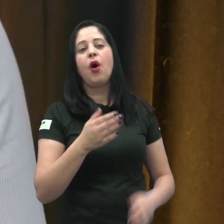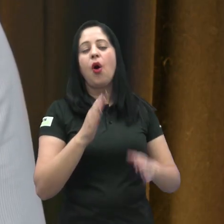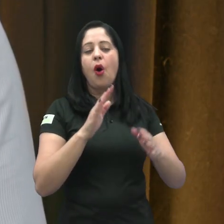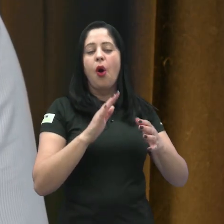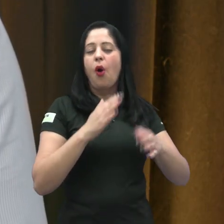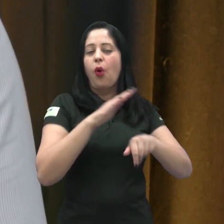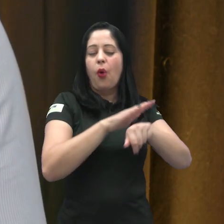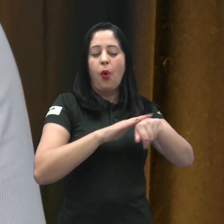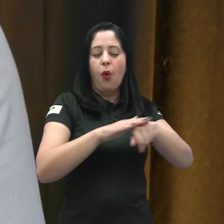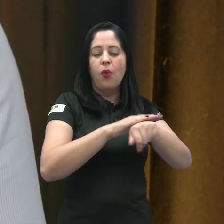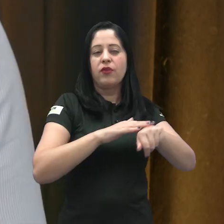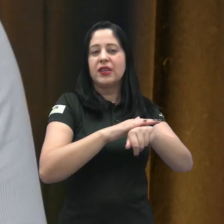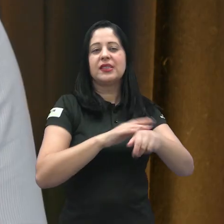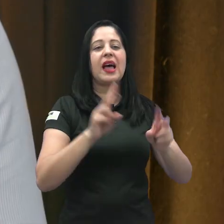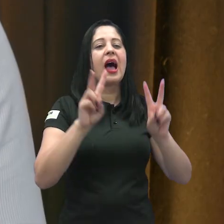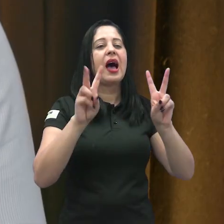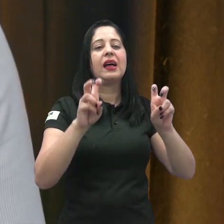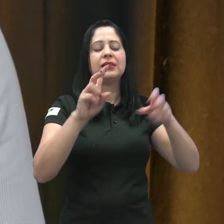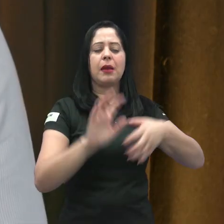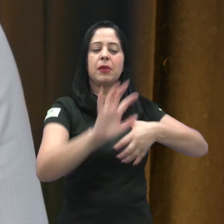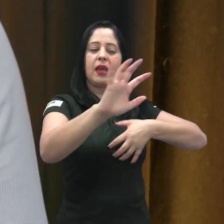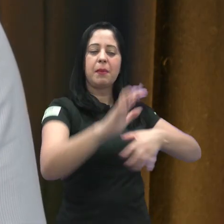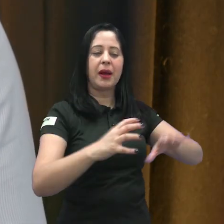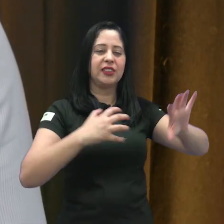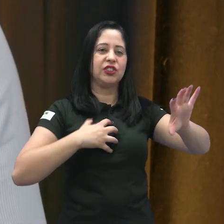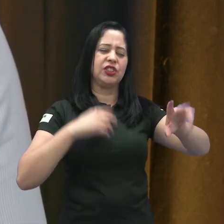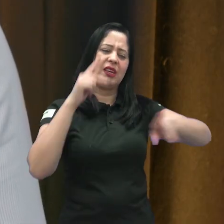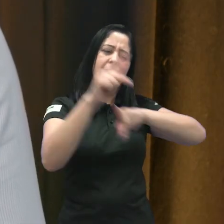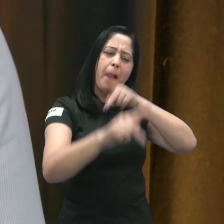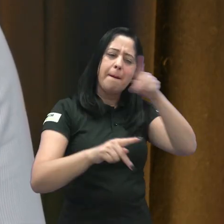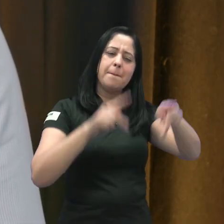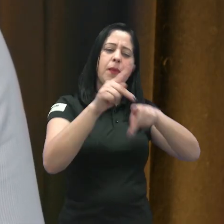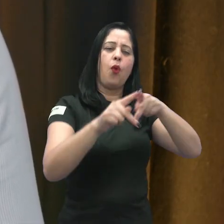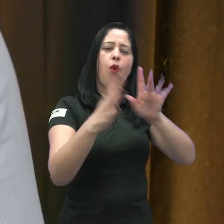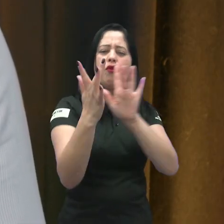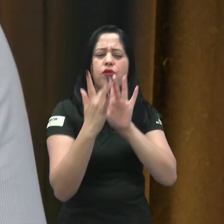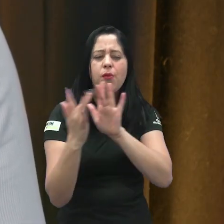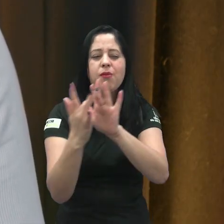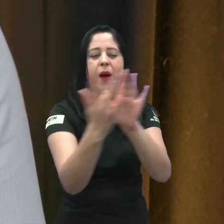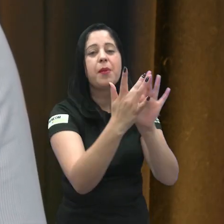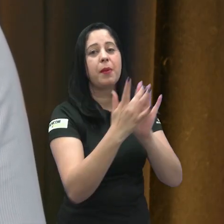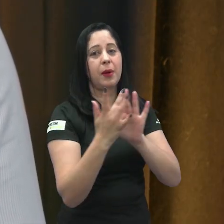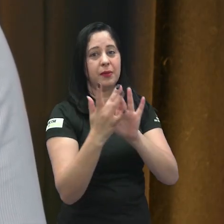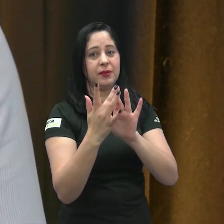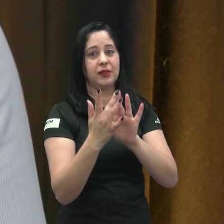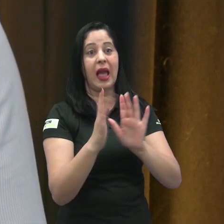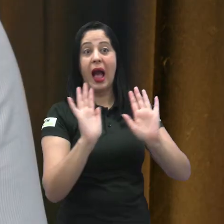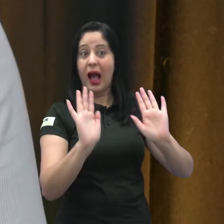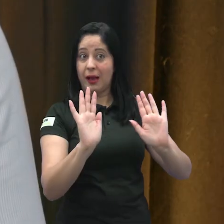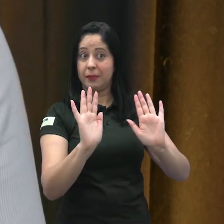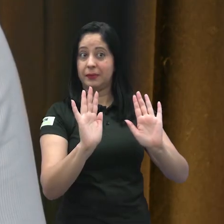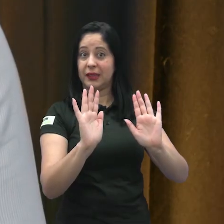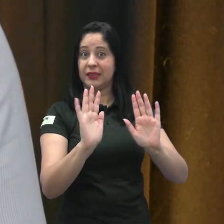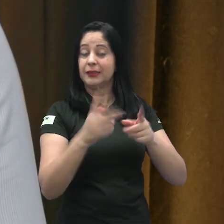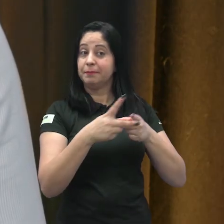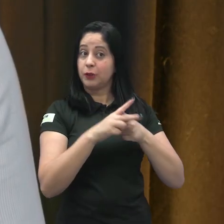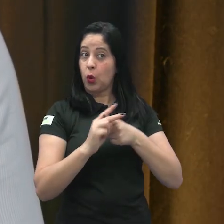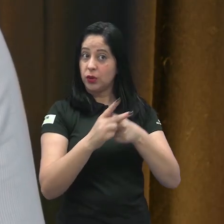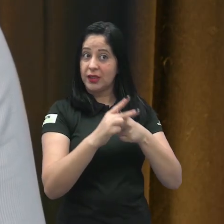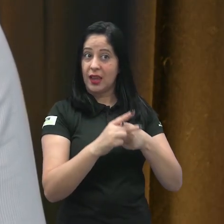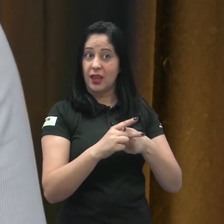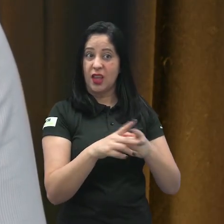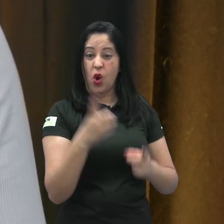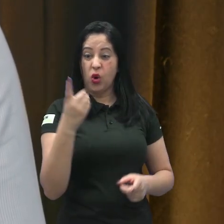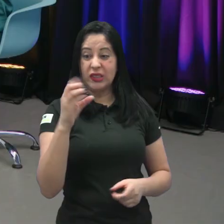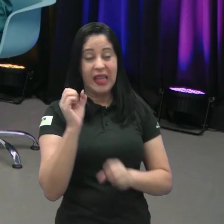e vamos lá falar de empatia, de povo, de conversa, de contato com as pessoas. E deixa eu te